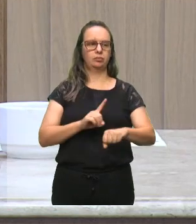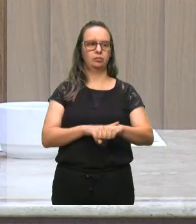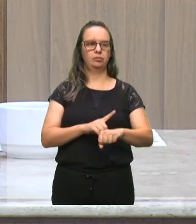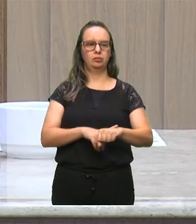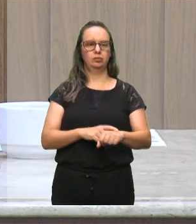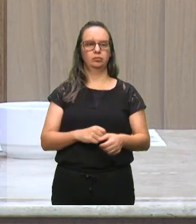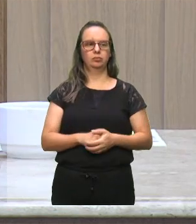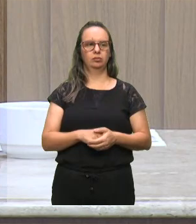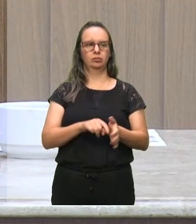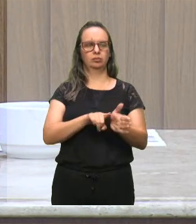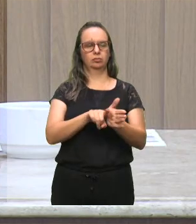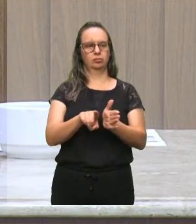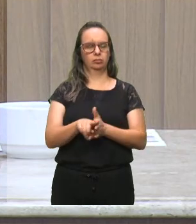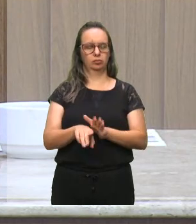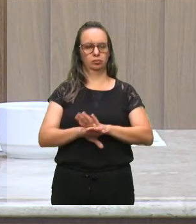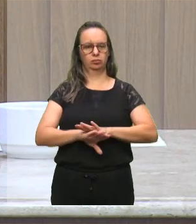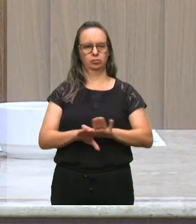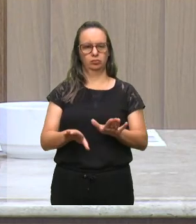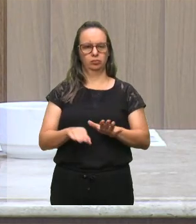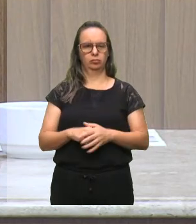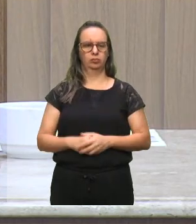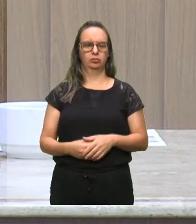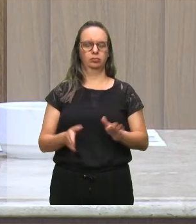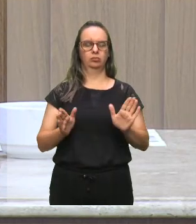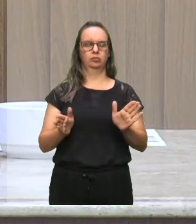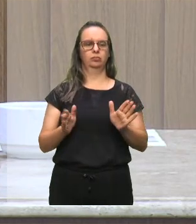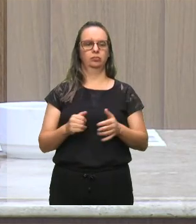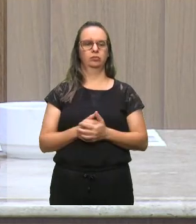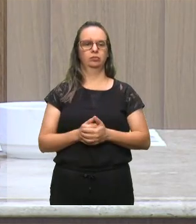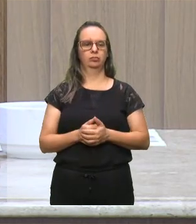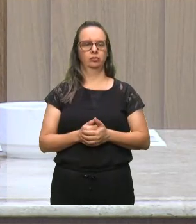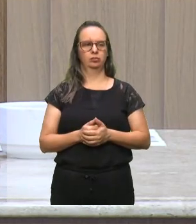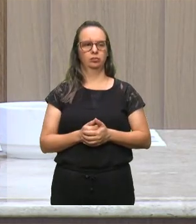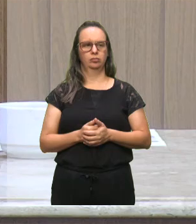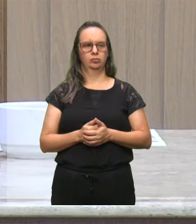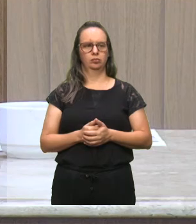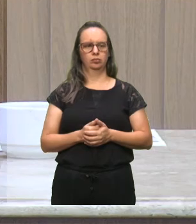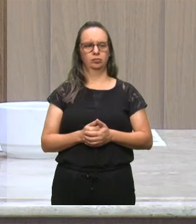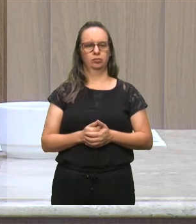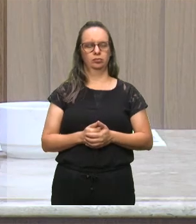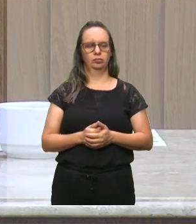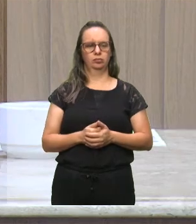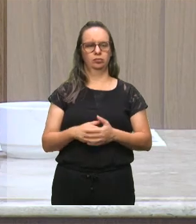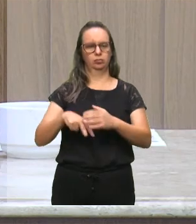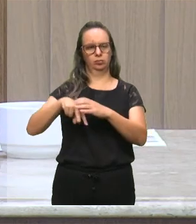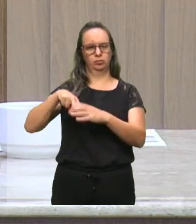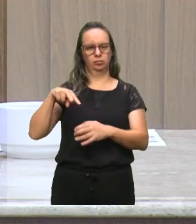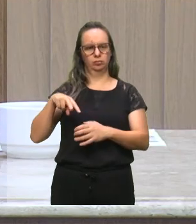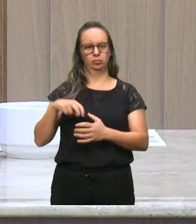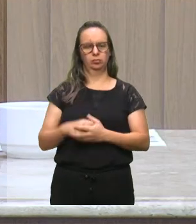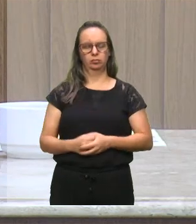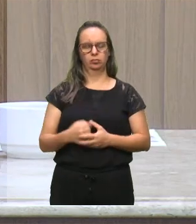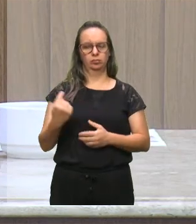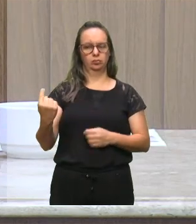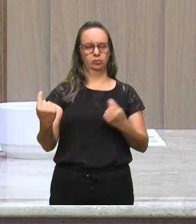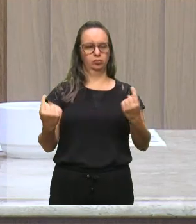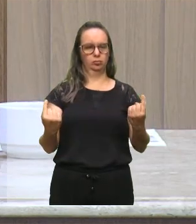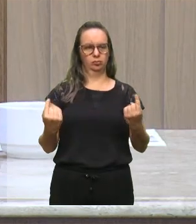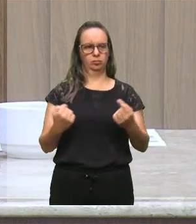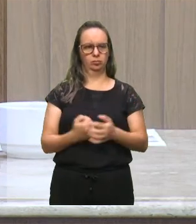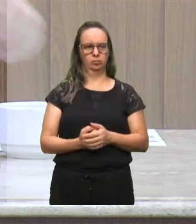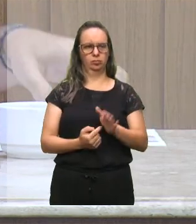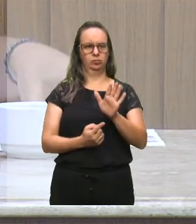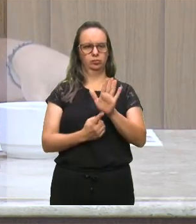está encerrado. E passaremos agora ao uso da palavra pelos inscritos, que terão 5 minutos para manifestarem suas propostas e